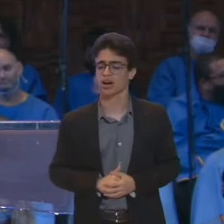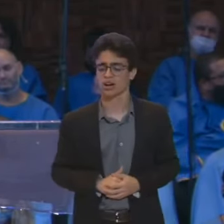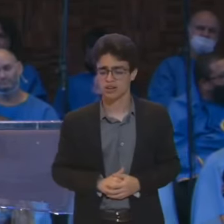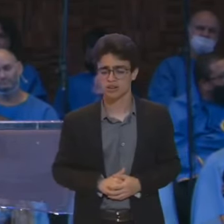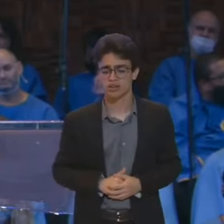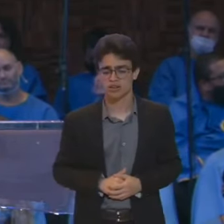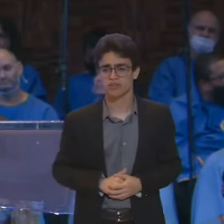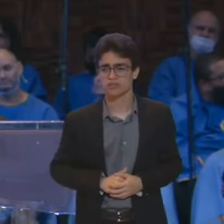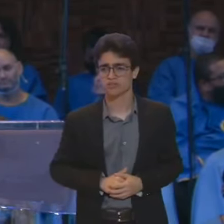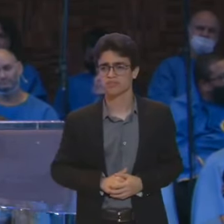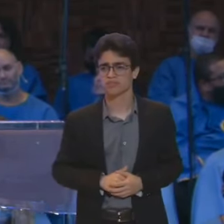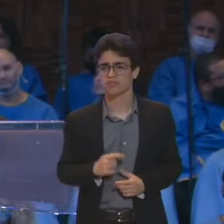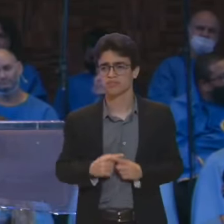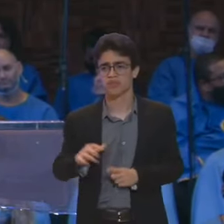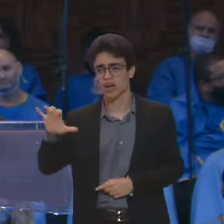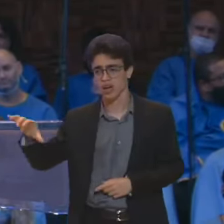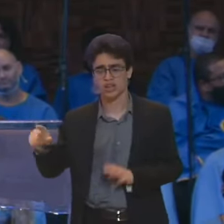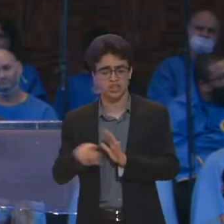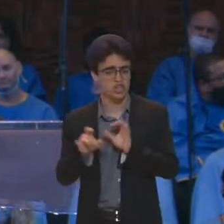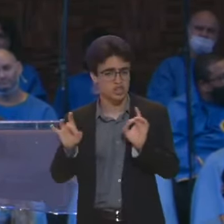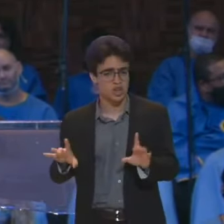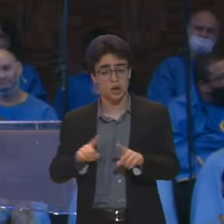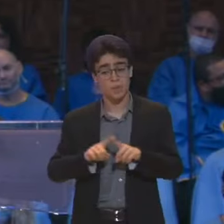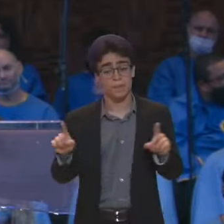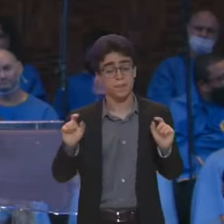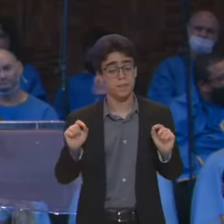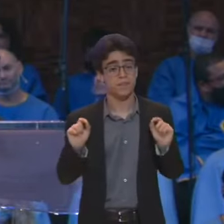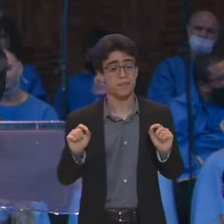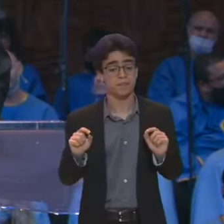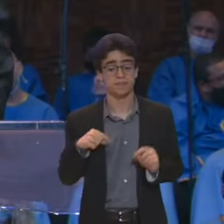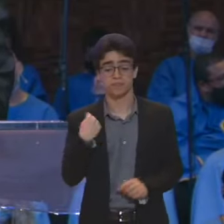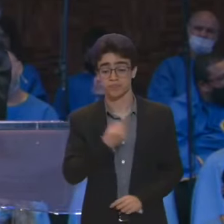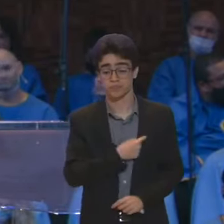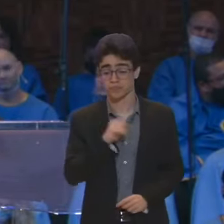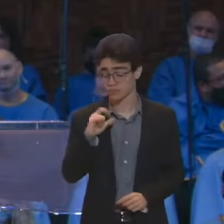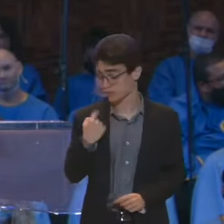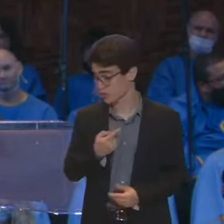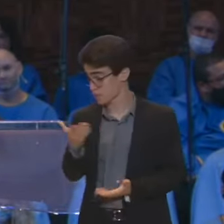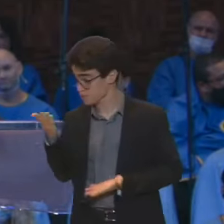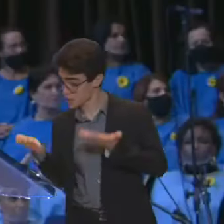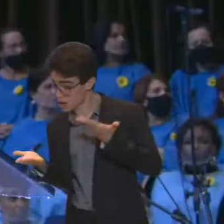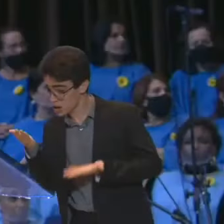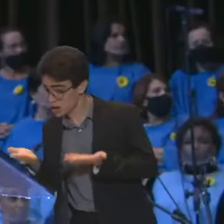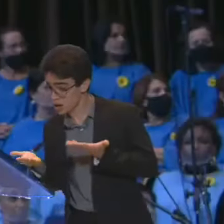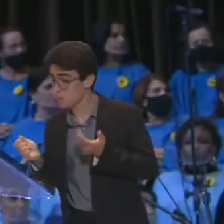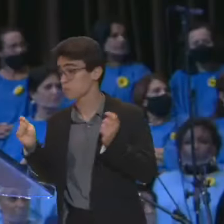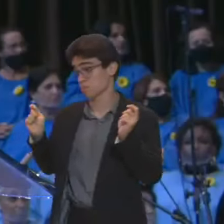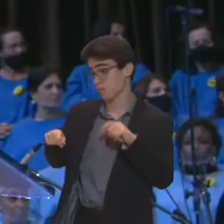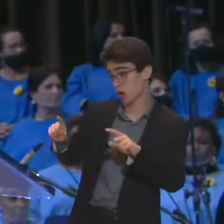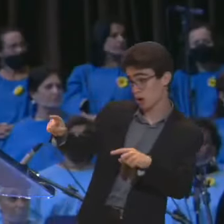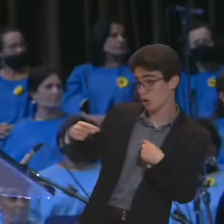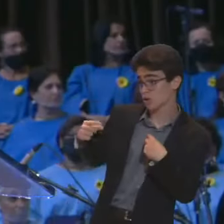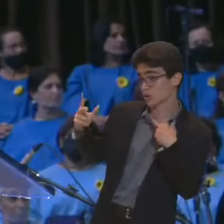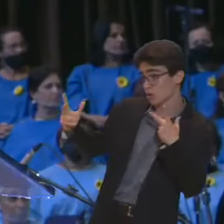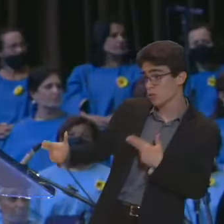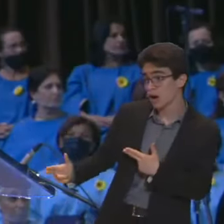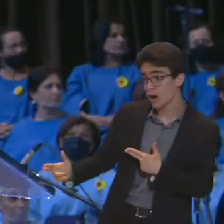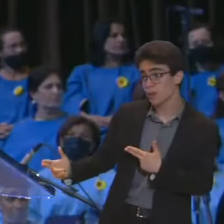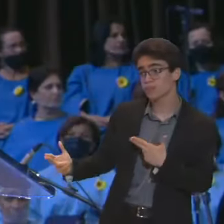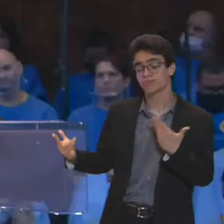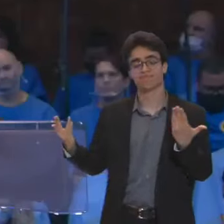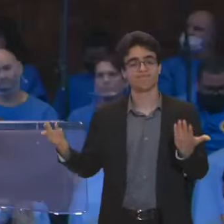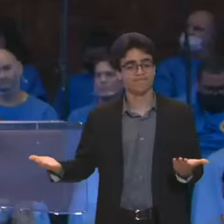Não é só lá. Porque é uma dureza tremenda, porque com a medida com que tivermos medido, um dia poderão nos medir também, não é assim?